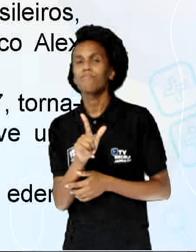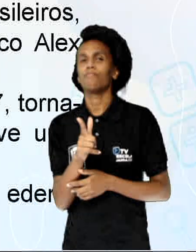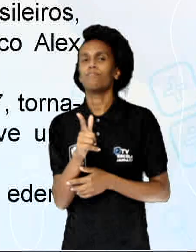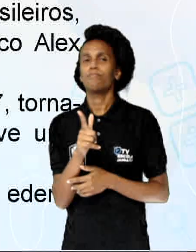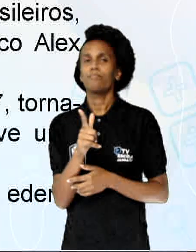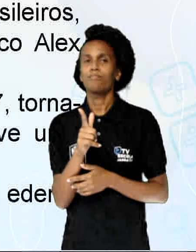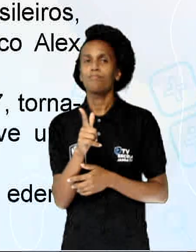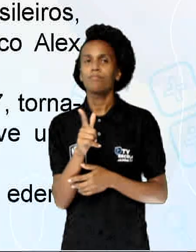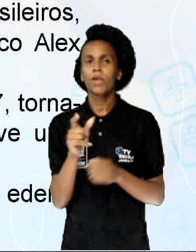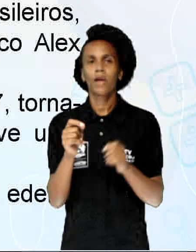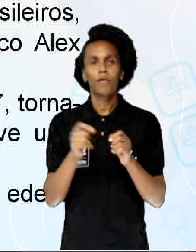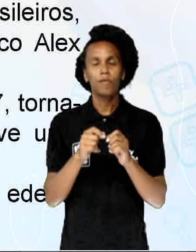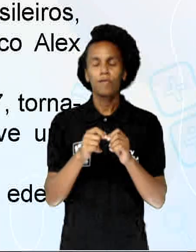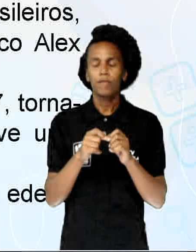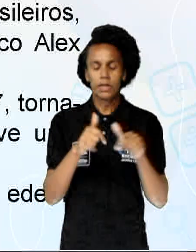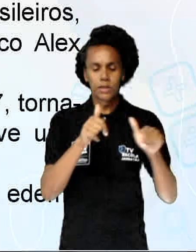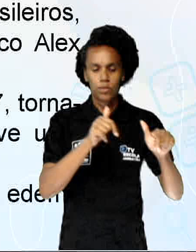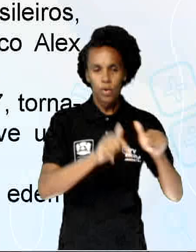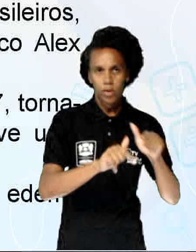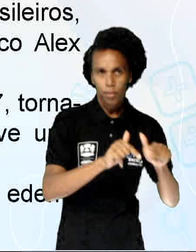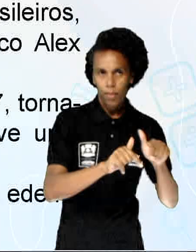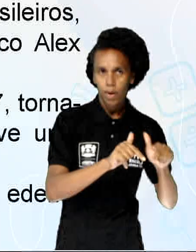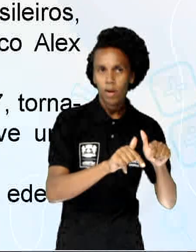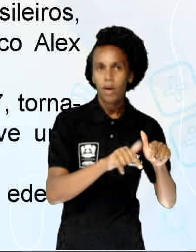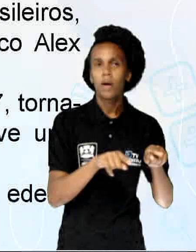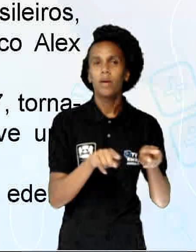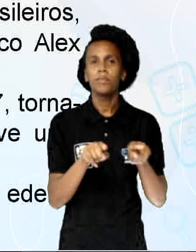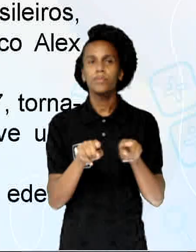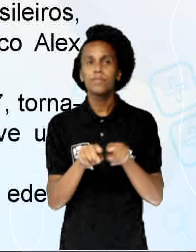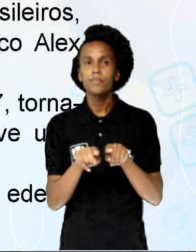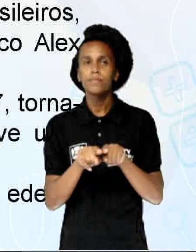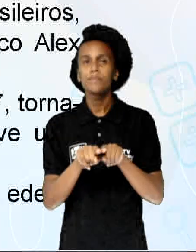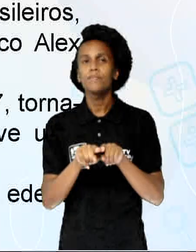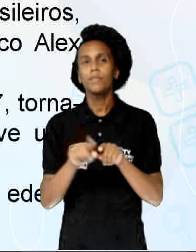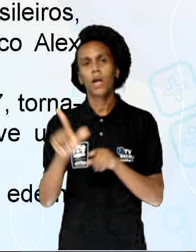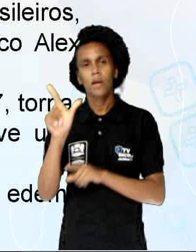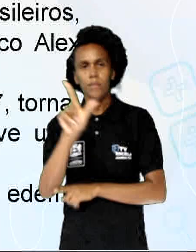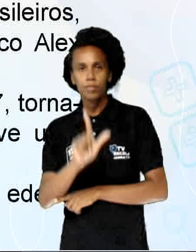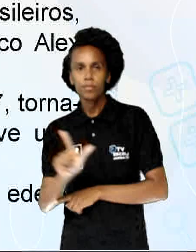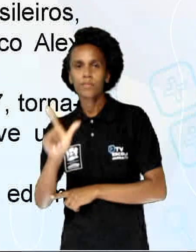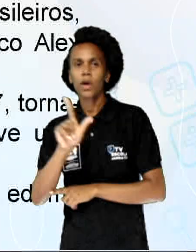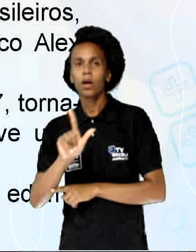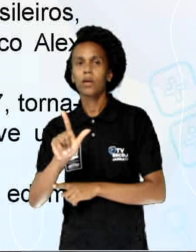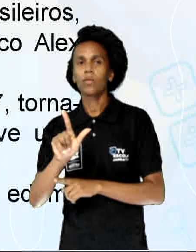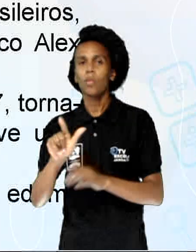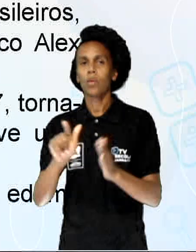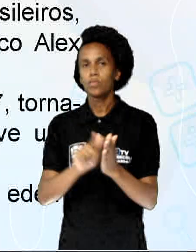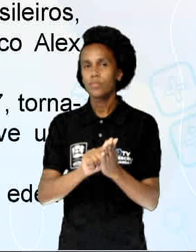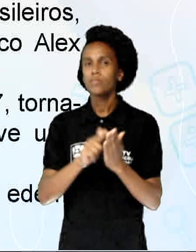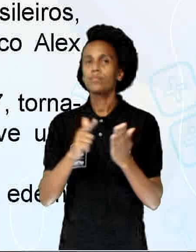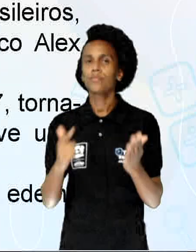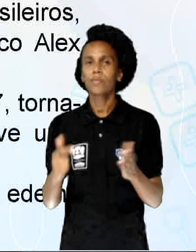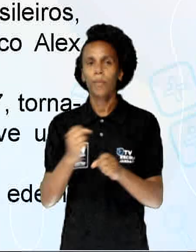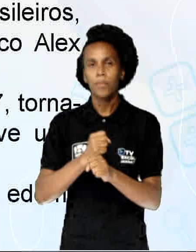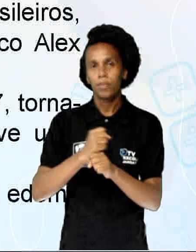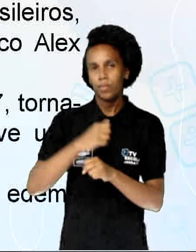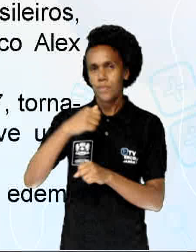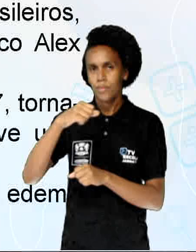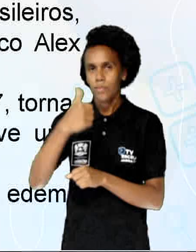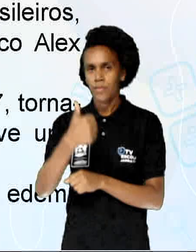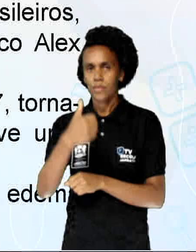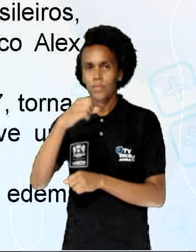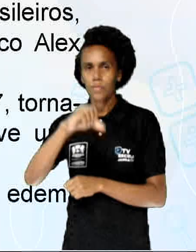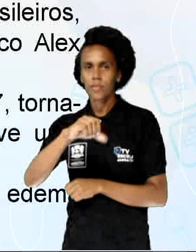suplemento literário do jornal até 1946. Naquele ano, assumiu o posto de vice-cônsul em